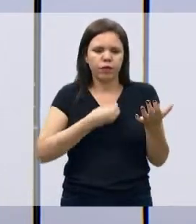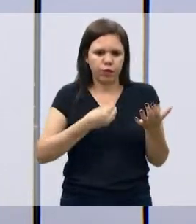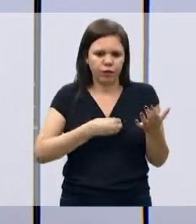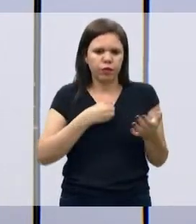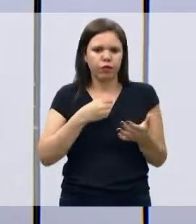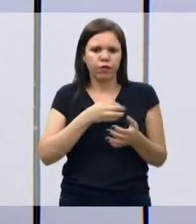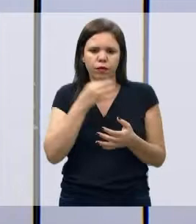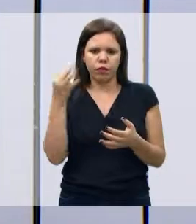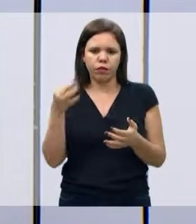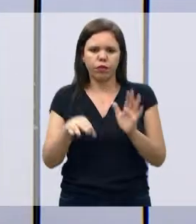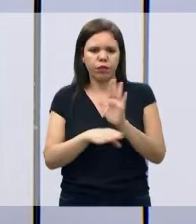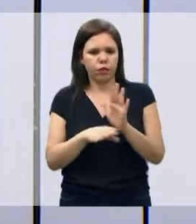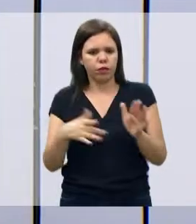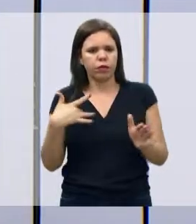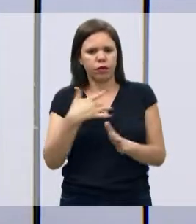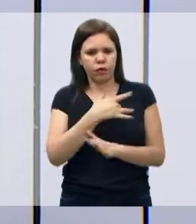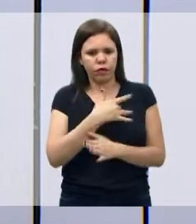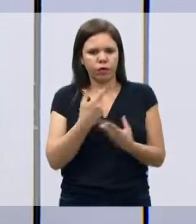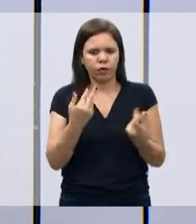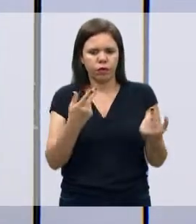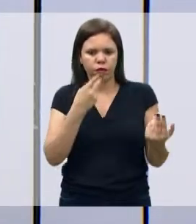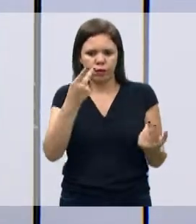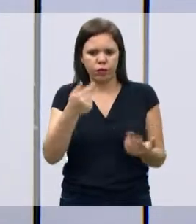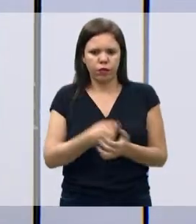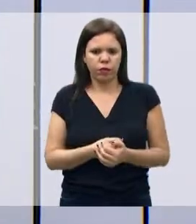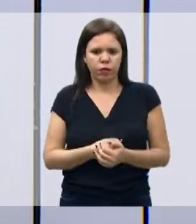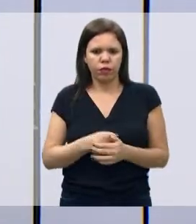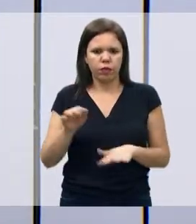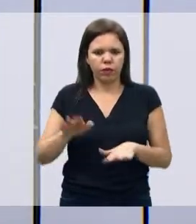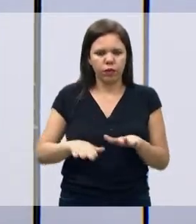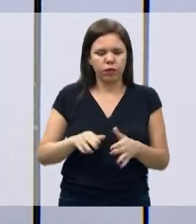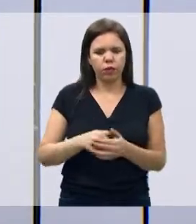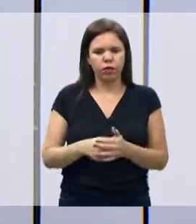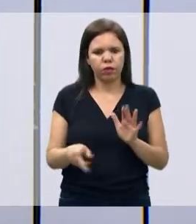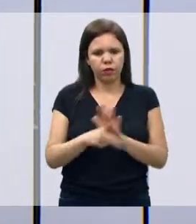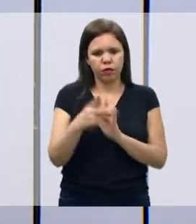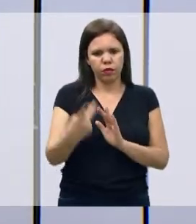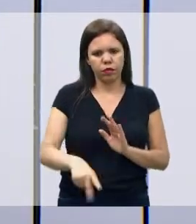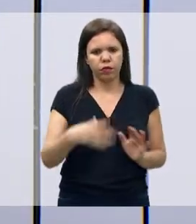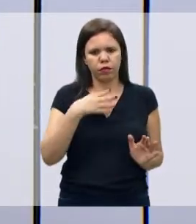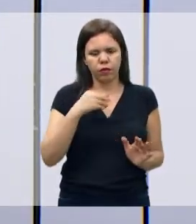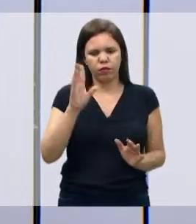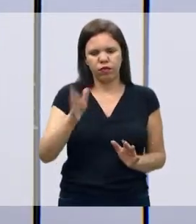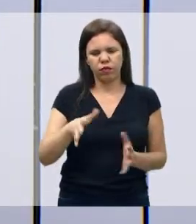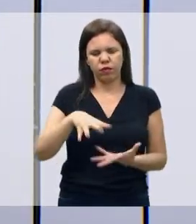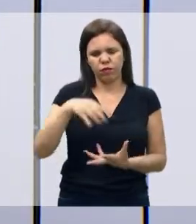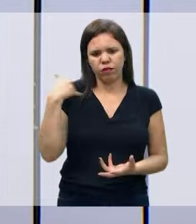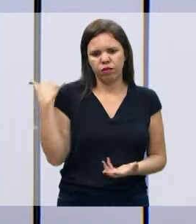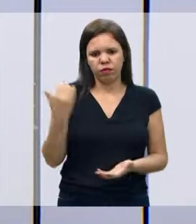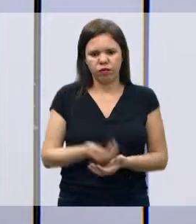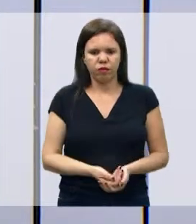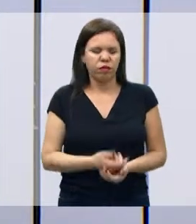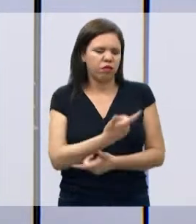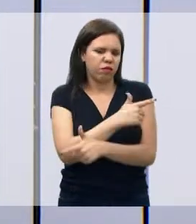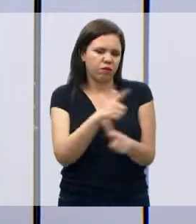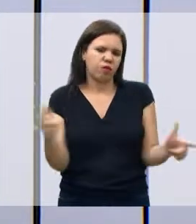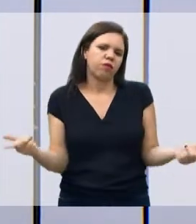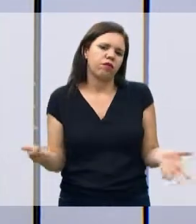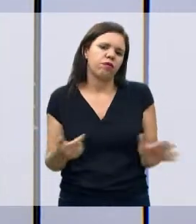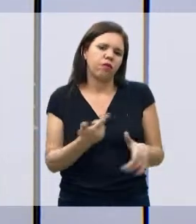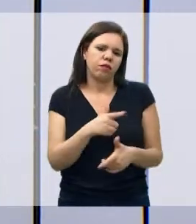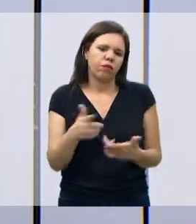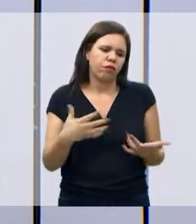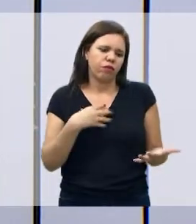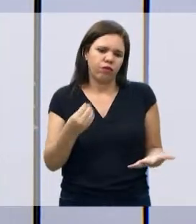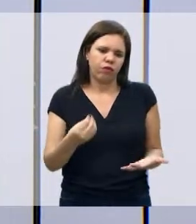vida, digo, na questão de saúde, como ela disse. Às vezes o próprio filho já está idoso e não tem, às vezes, filho